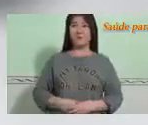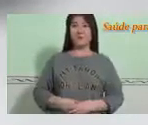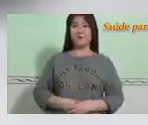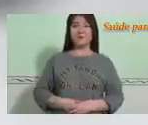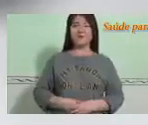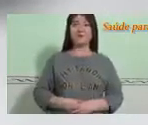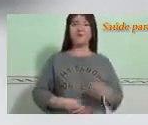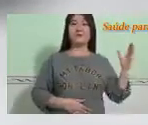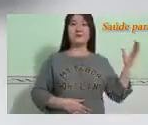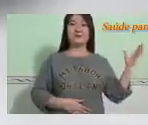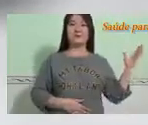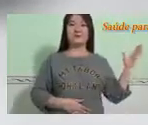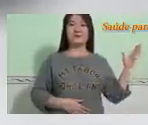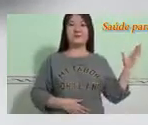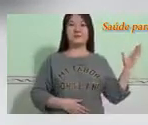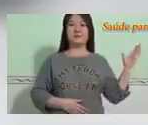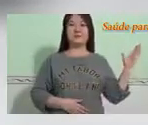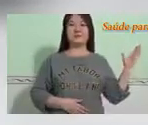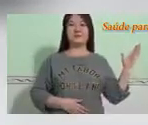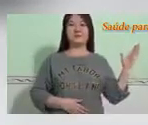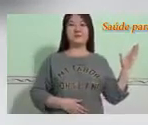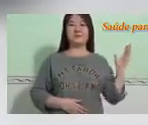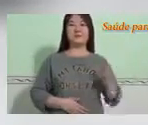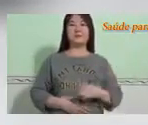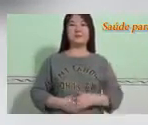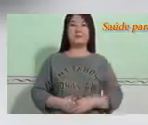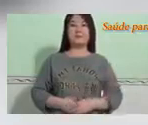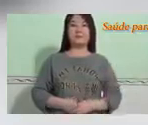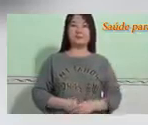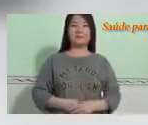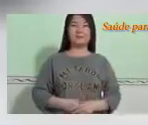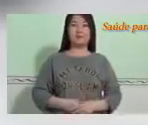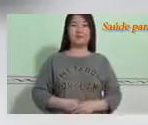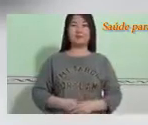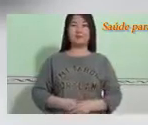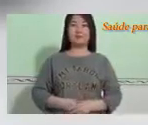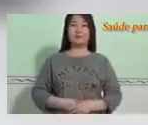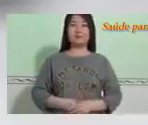Superalimentos que turbinam o corpo e o cérebro.